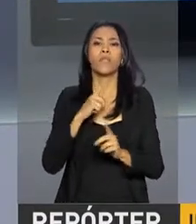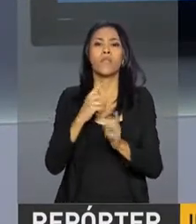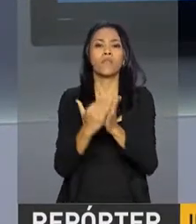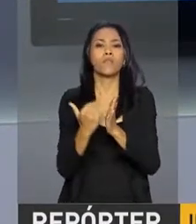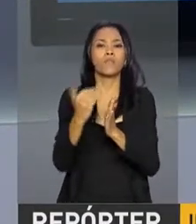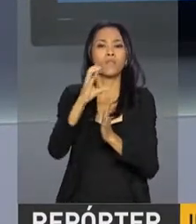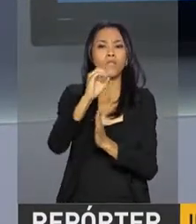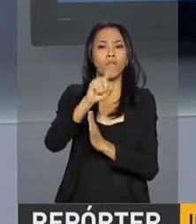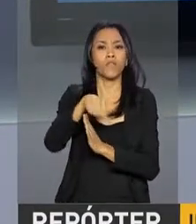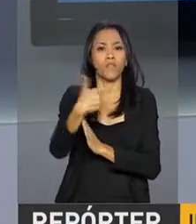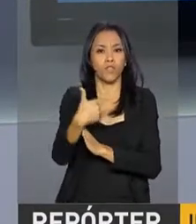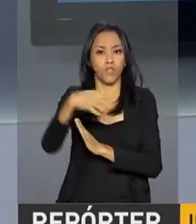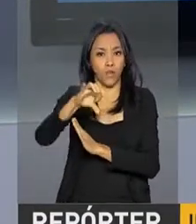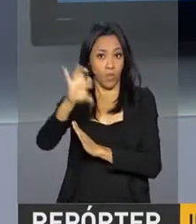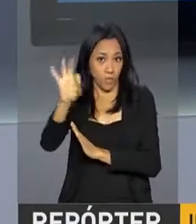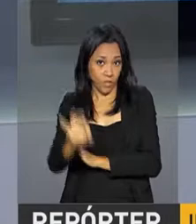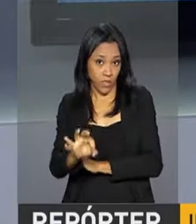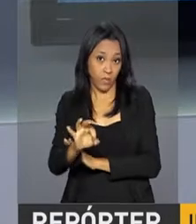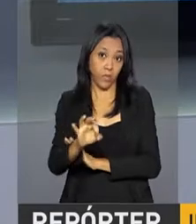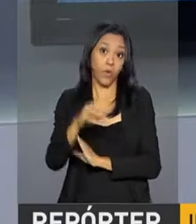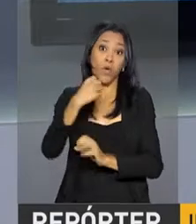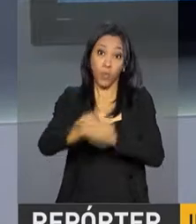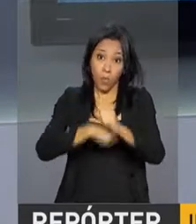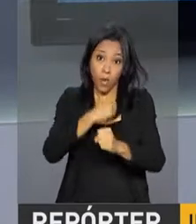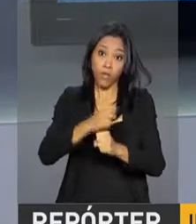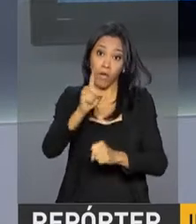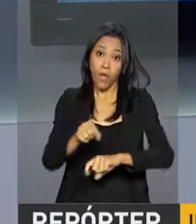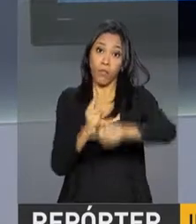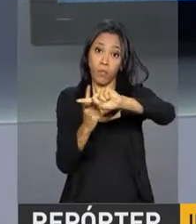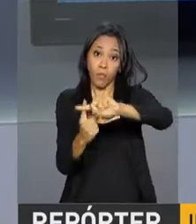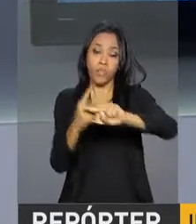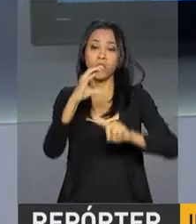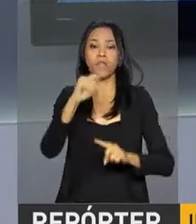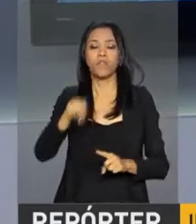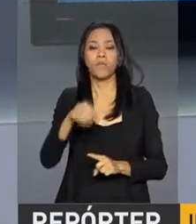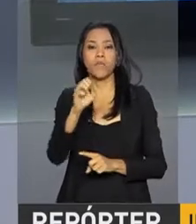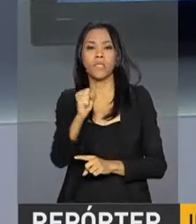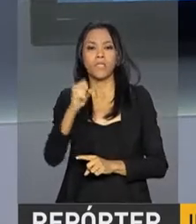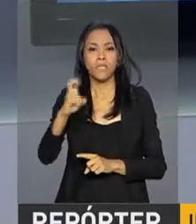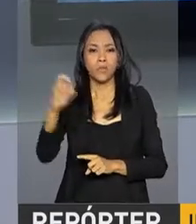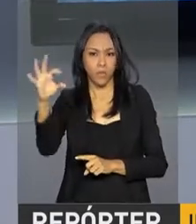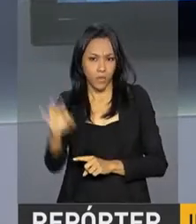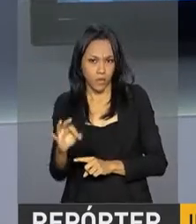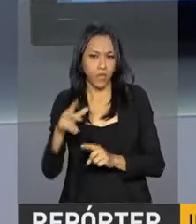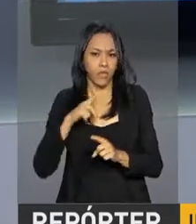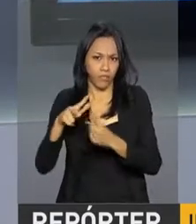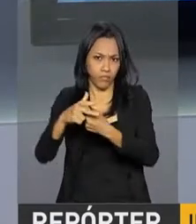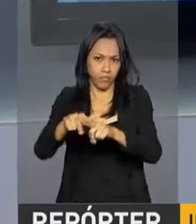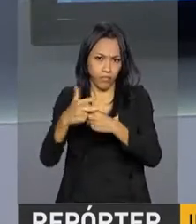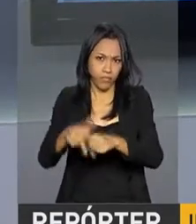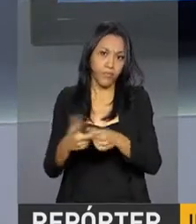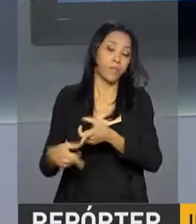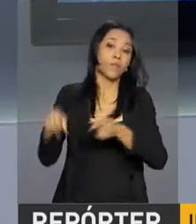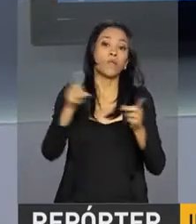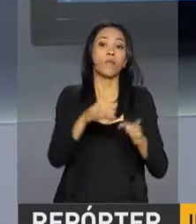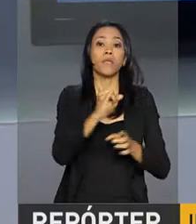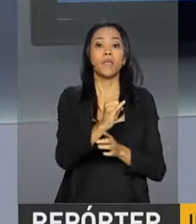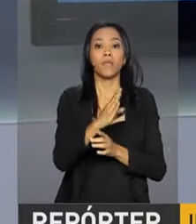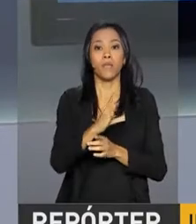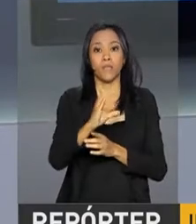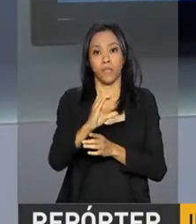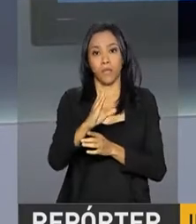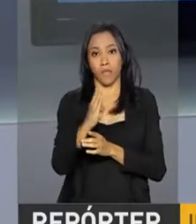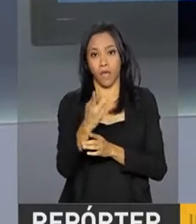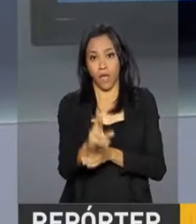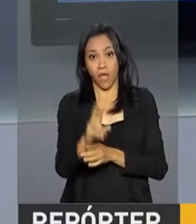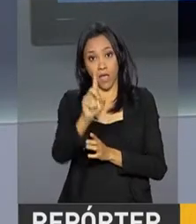0,29% em outubro. No ano, a variação é positiva em 0,85% com ajustes. O IBCBR é considerado apenas